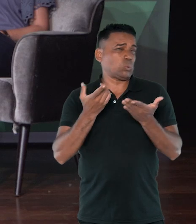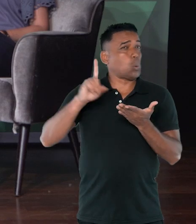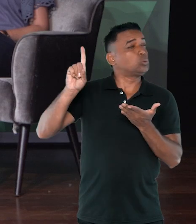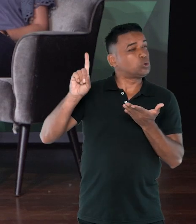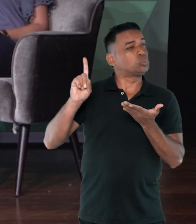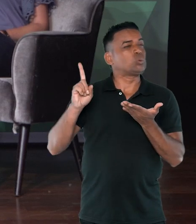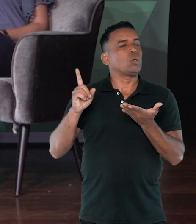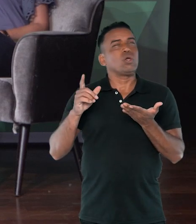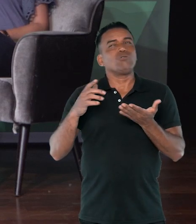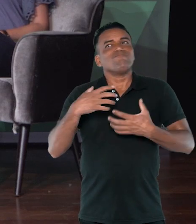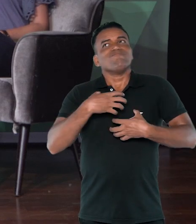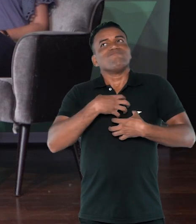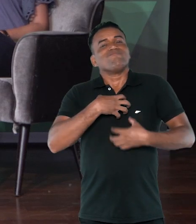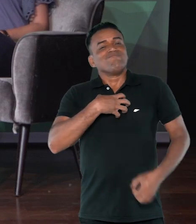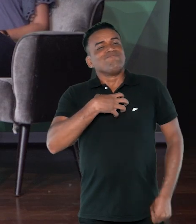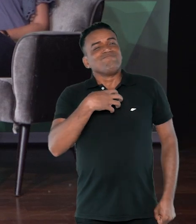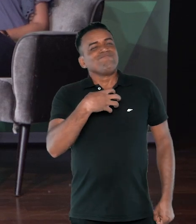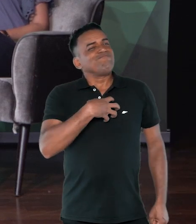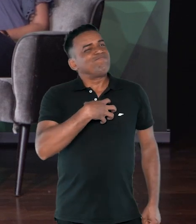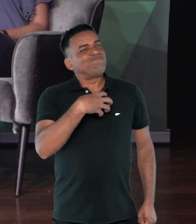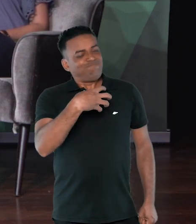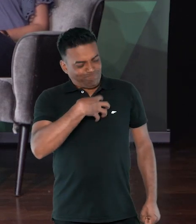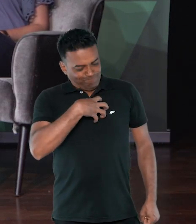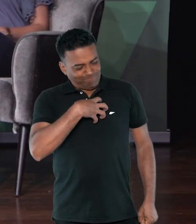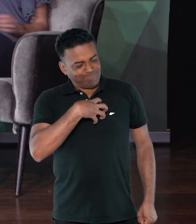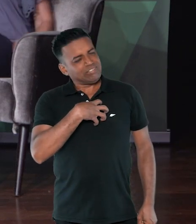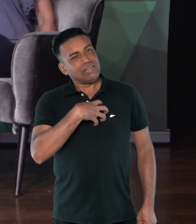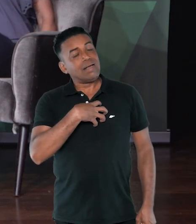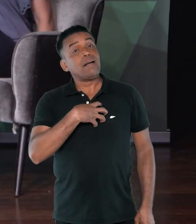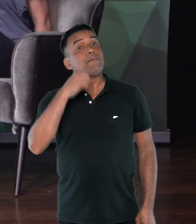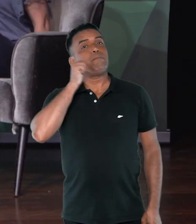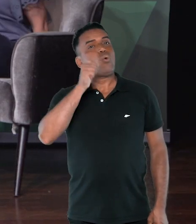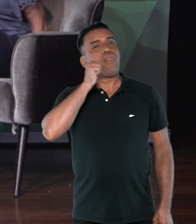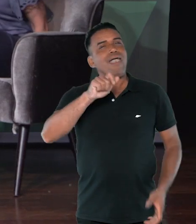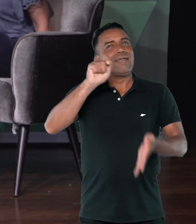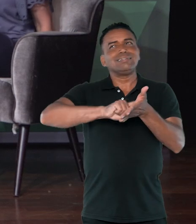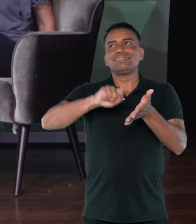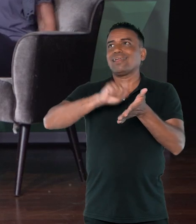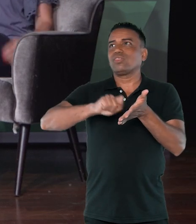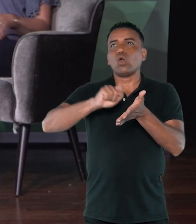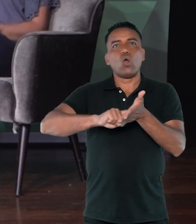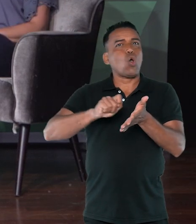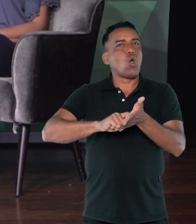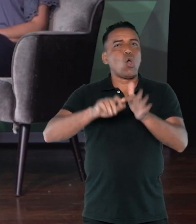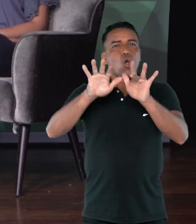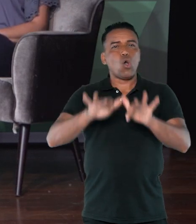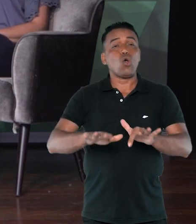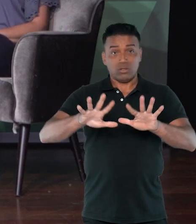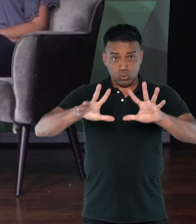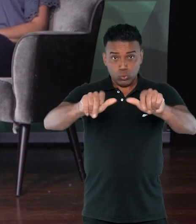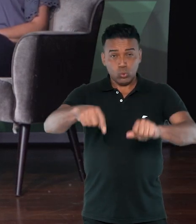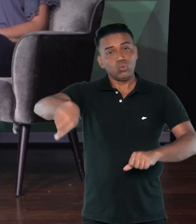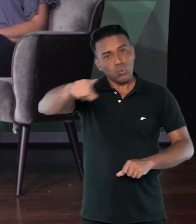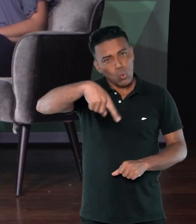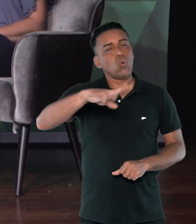Madeira. E a Carla Madeira, eu tenho uma história de amor com ela, porque quando eu era redatora